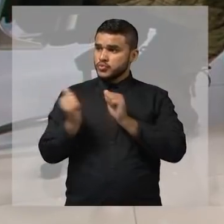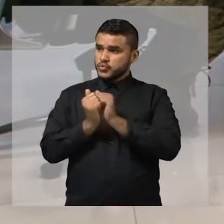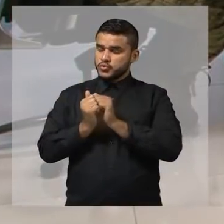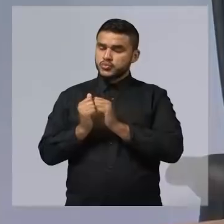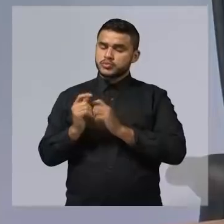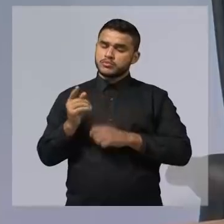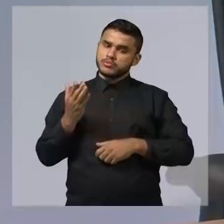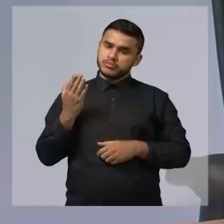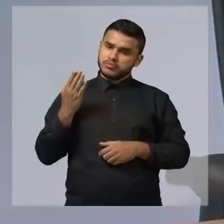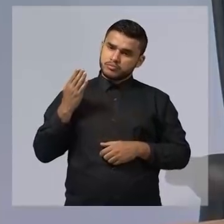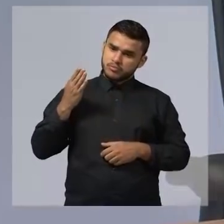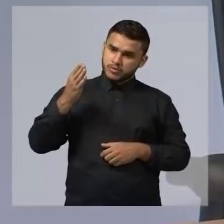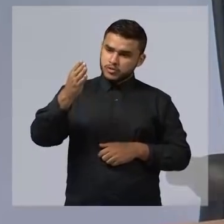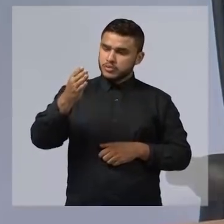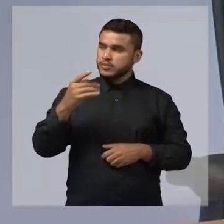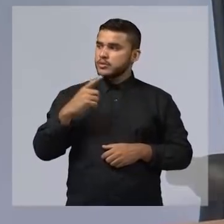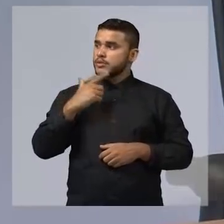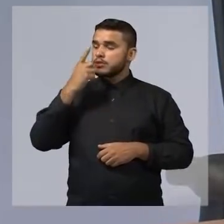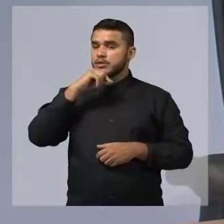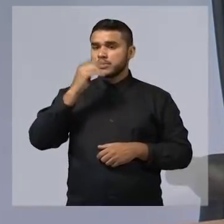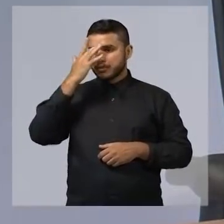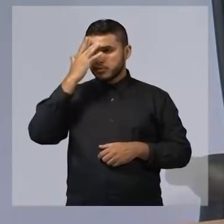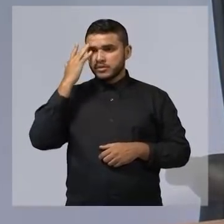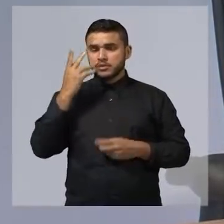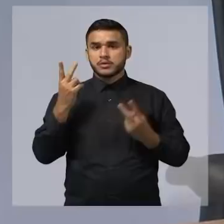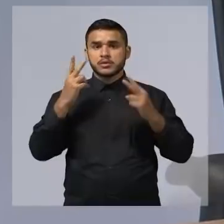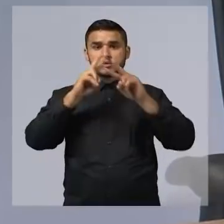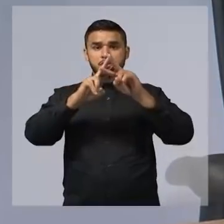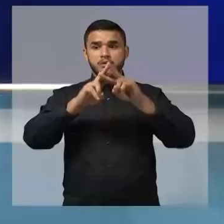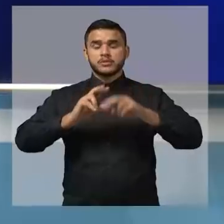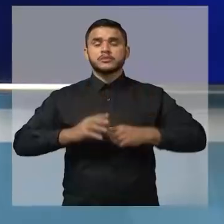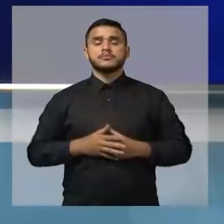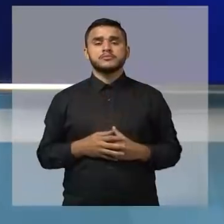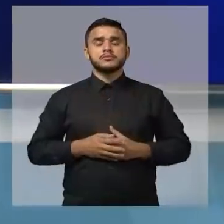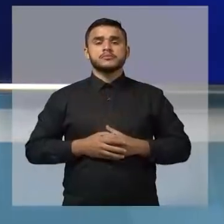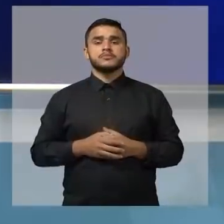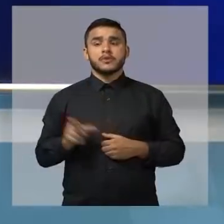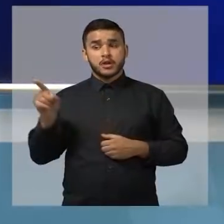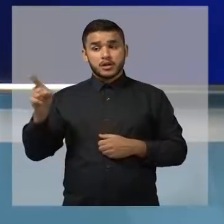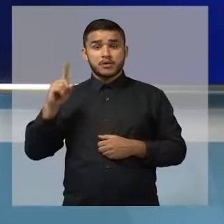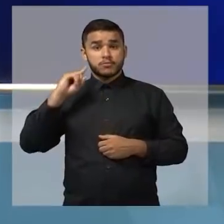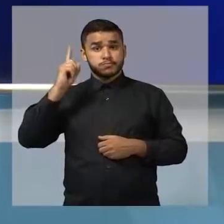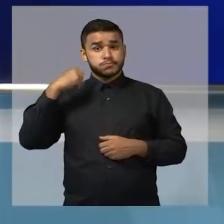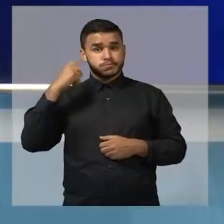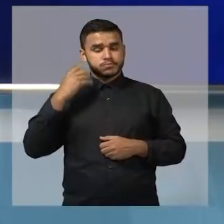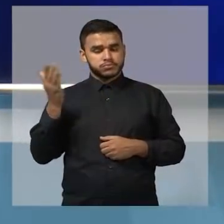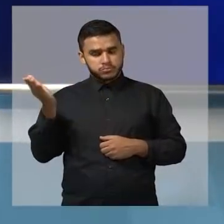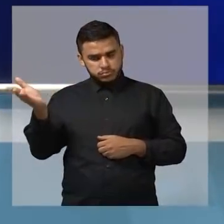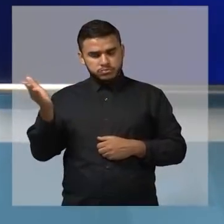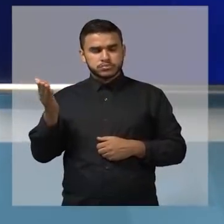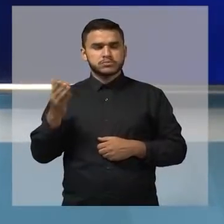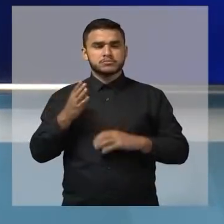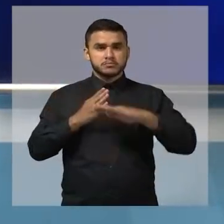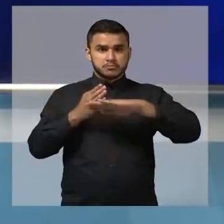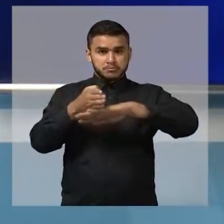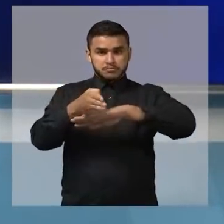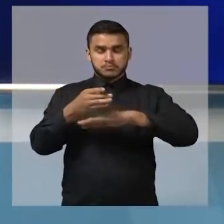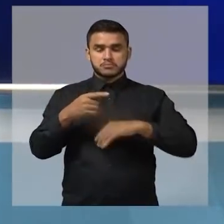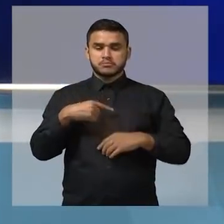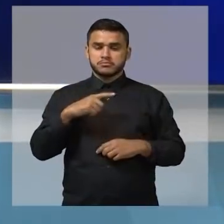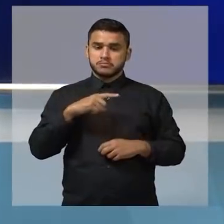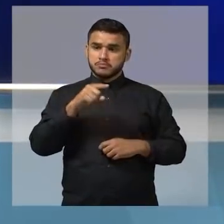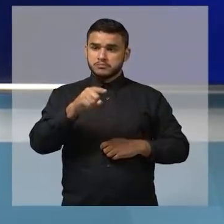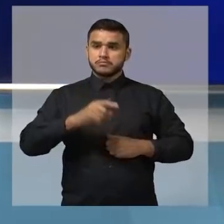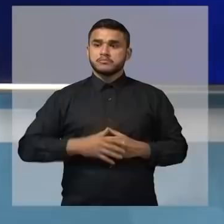um preso, que é inclusive assistido por ele, e presta o serviço para a gente, e conhecemos